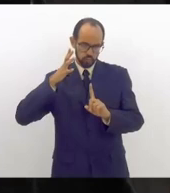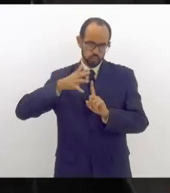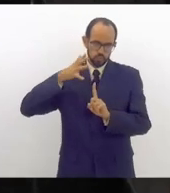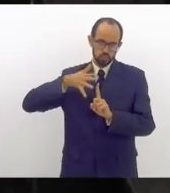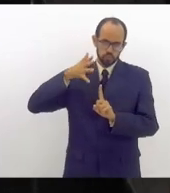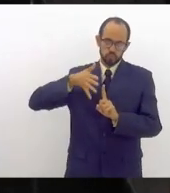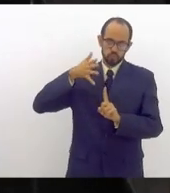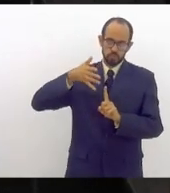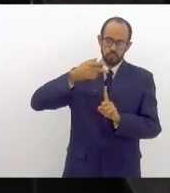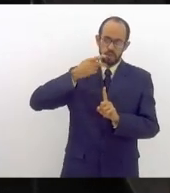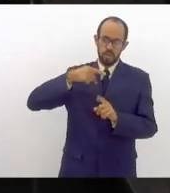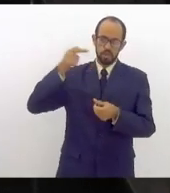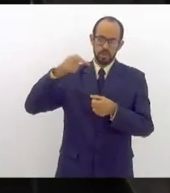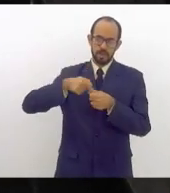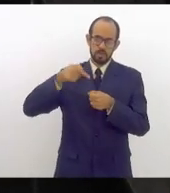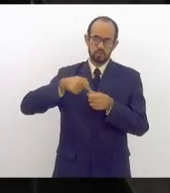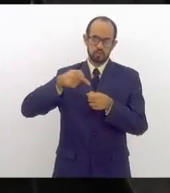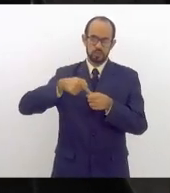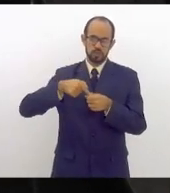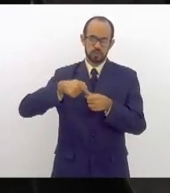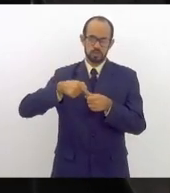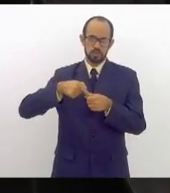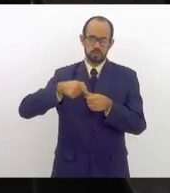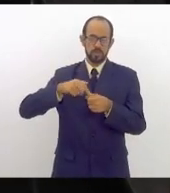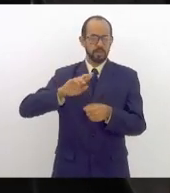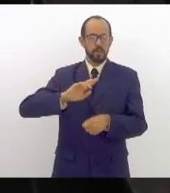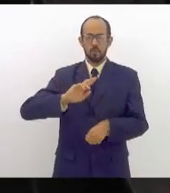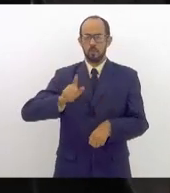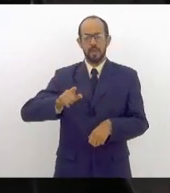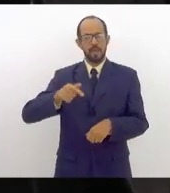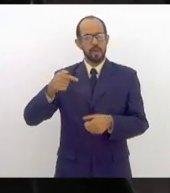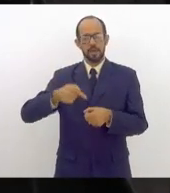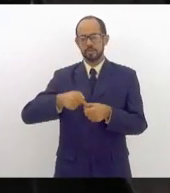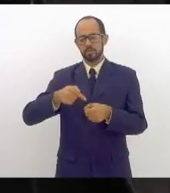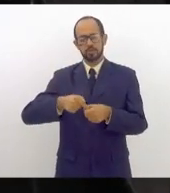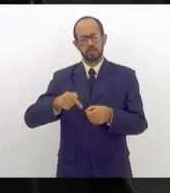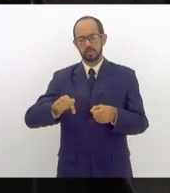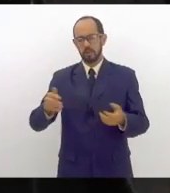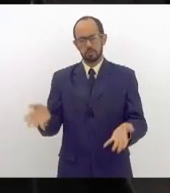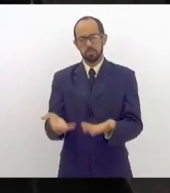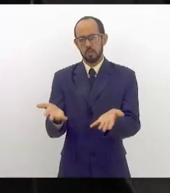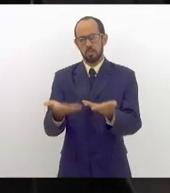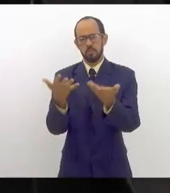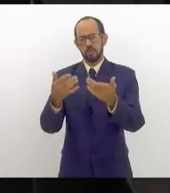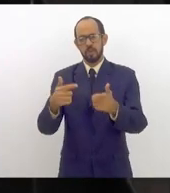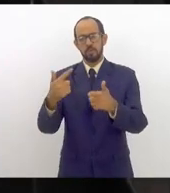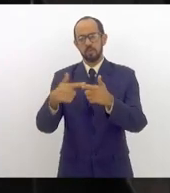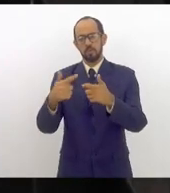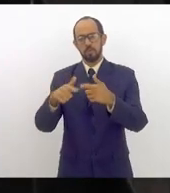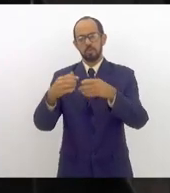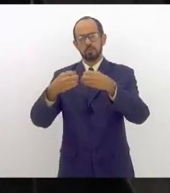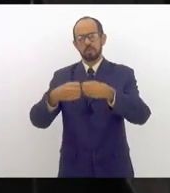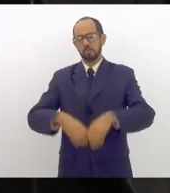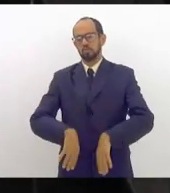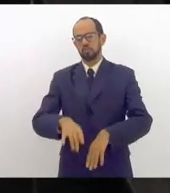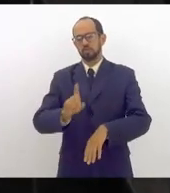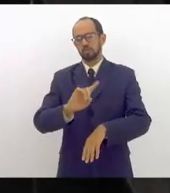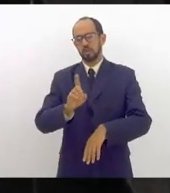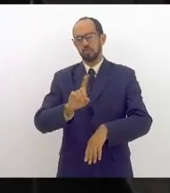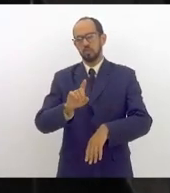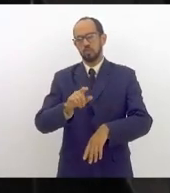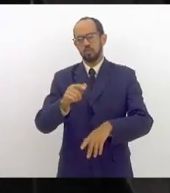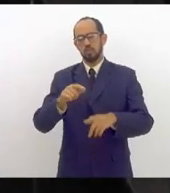da gasolina, não é a gasolina que vai promover a perda maior, não. A perda maior